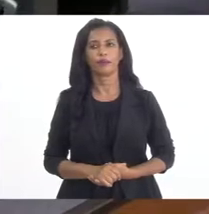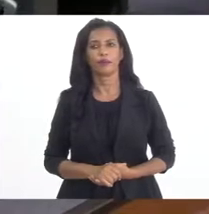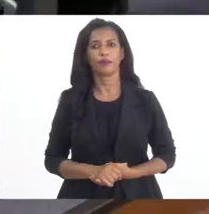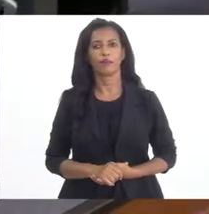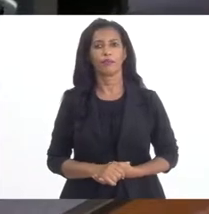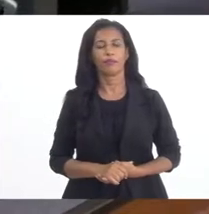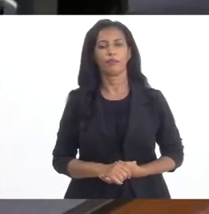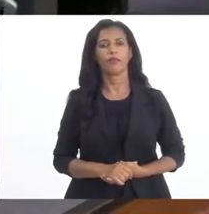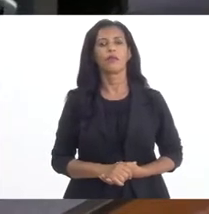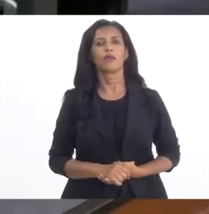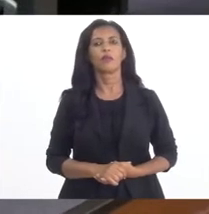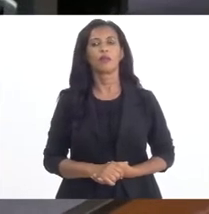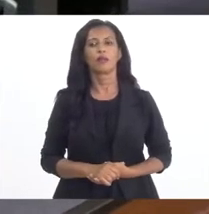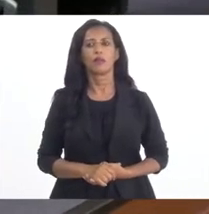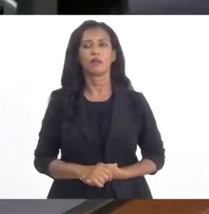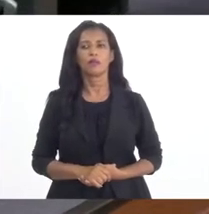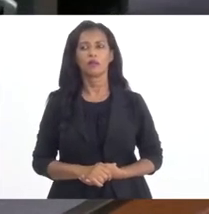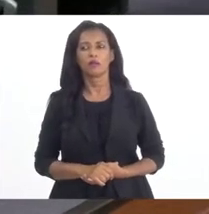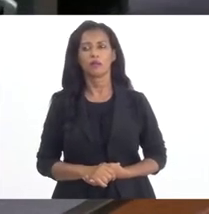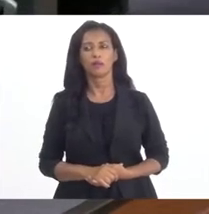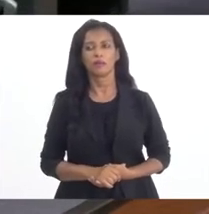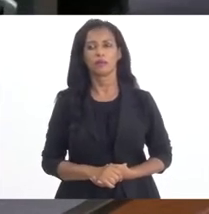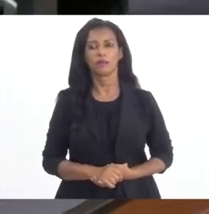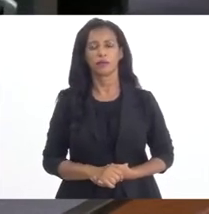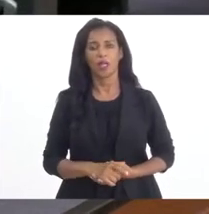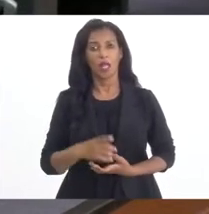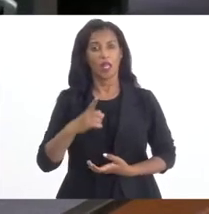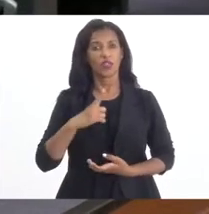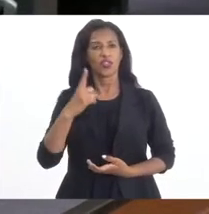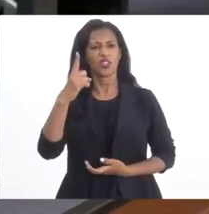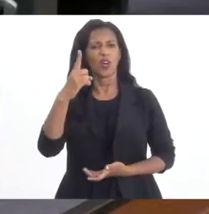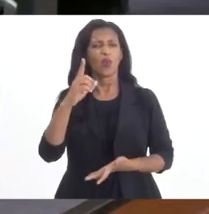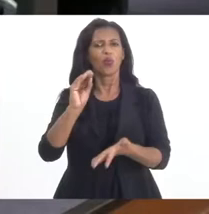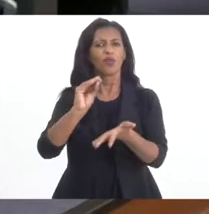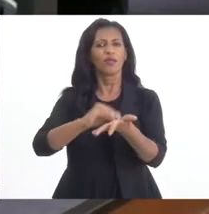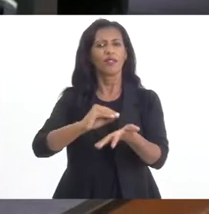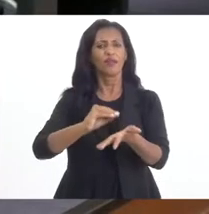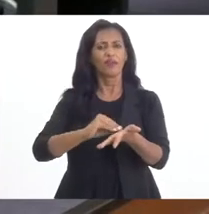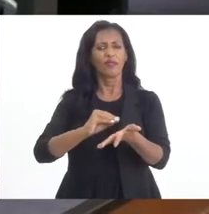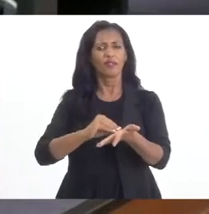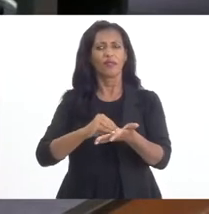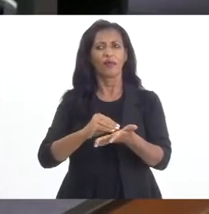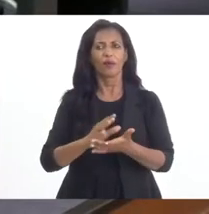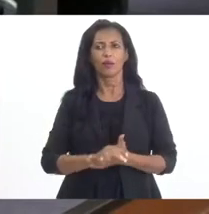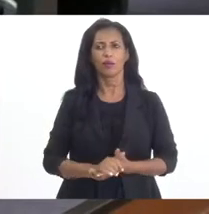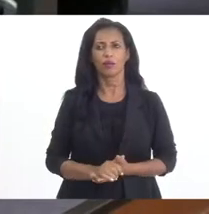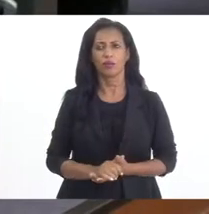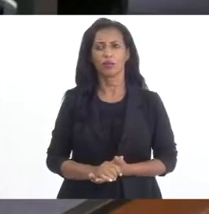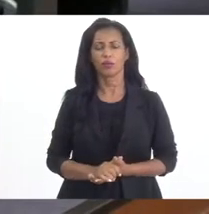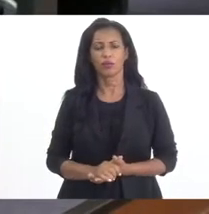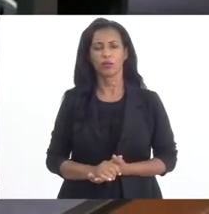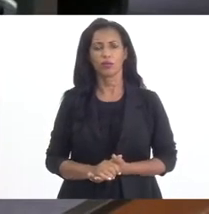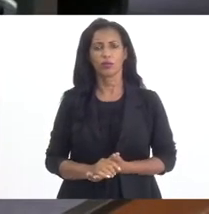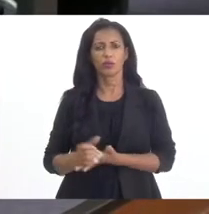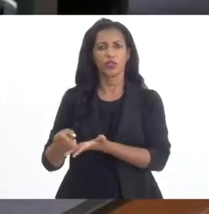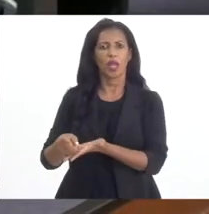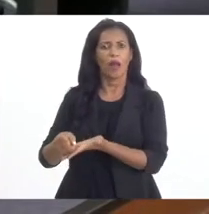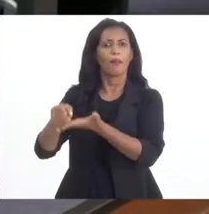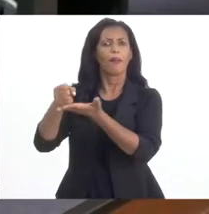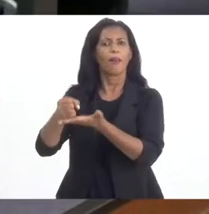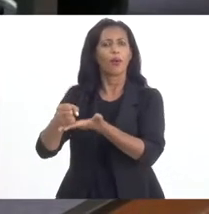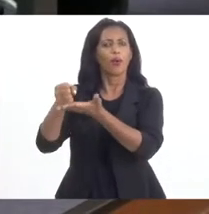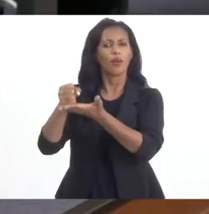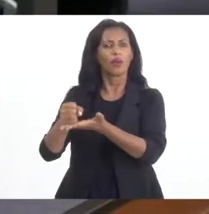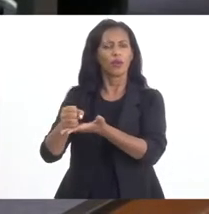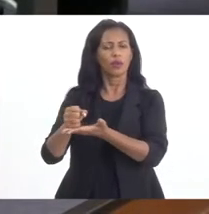Acabou sendo retirado. Tinha um slide que eu gostaria de mostrar, no qual tinha as cartas de apoio. Oi, Andrew, tem mais um